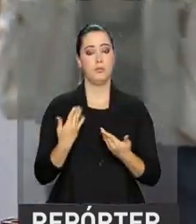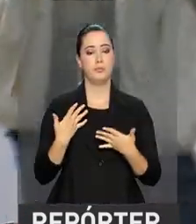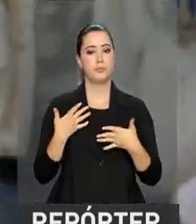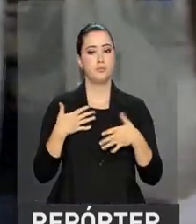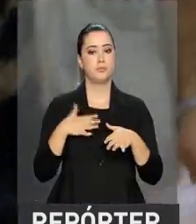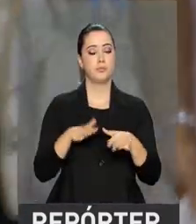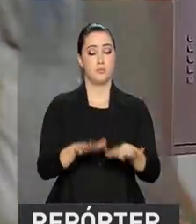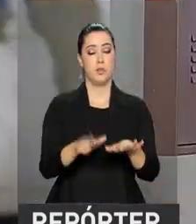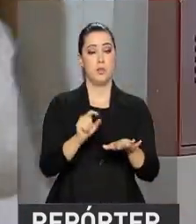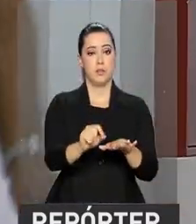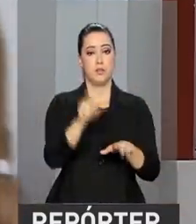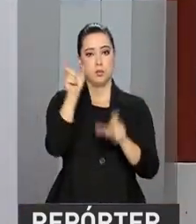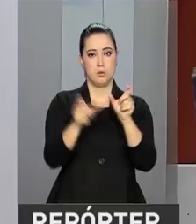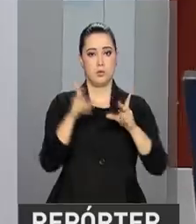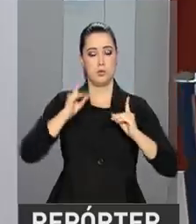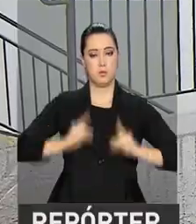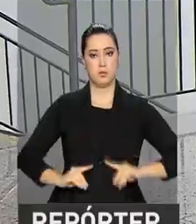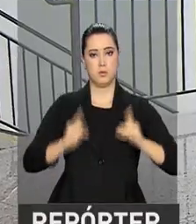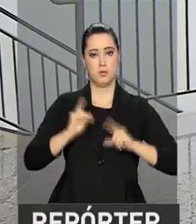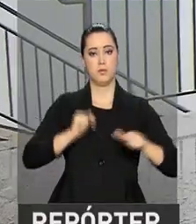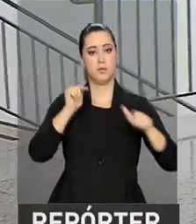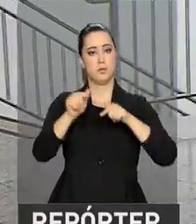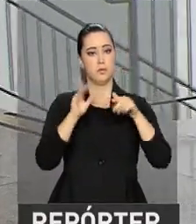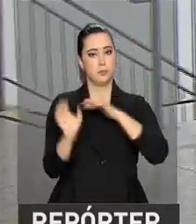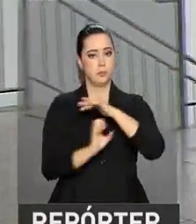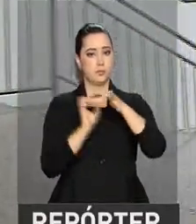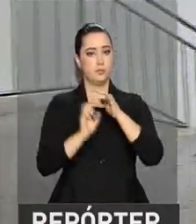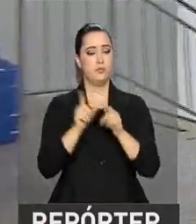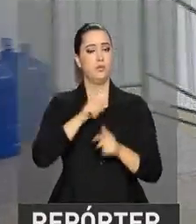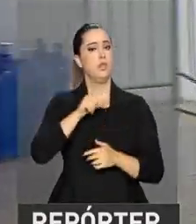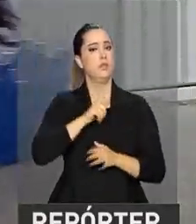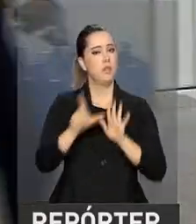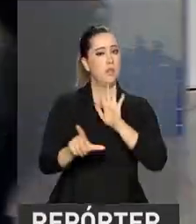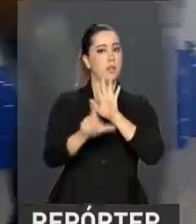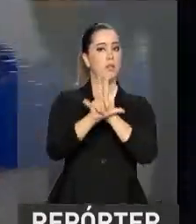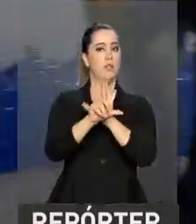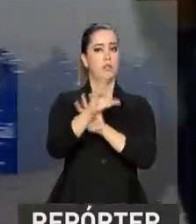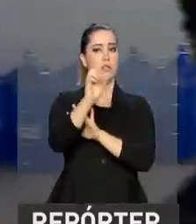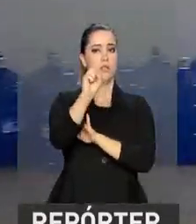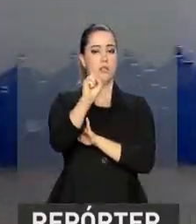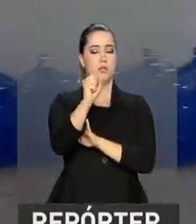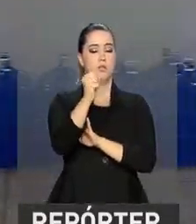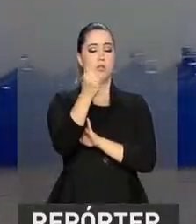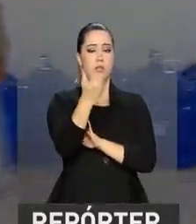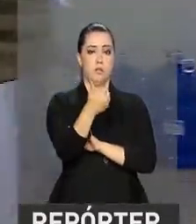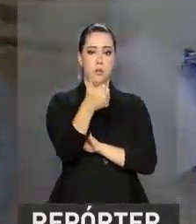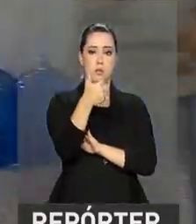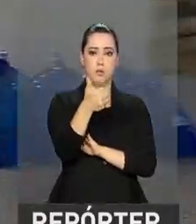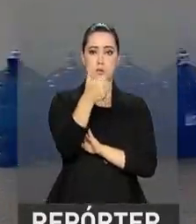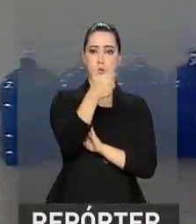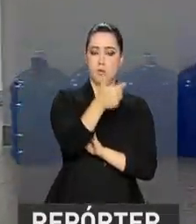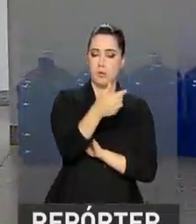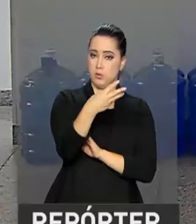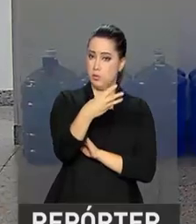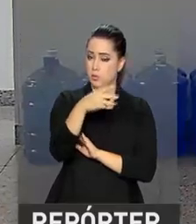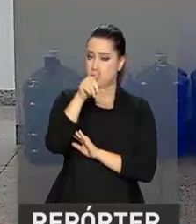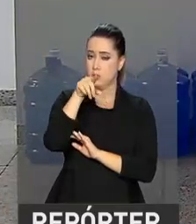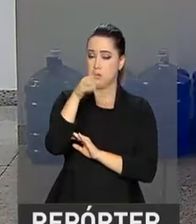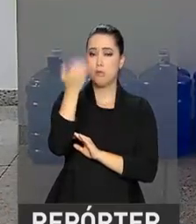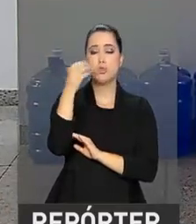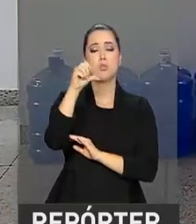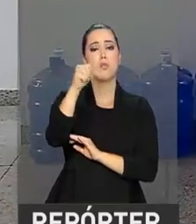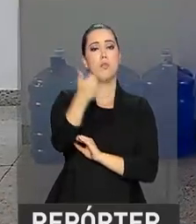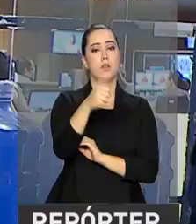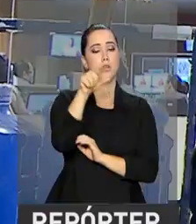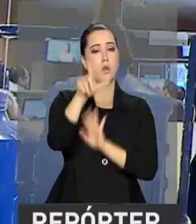de pessoas com deficiência no mercado de trabalho, existe a Lei 8.213 de 91, a